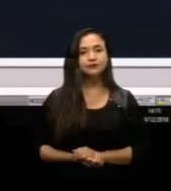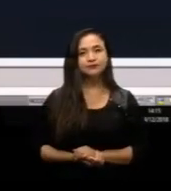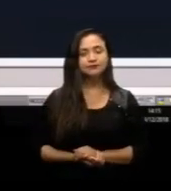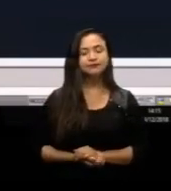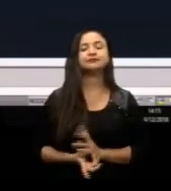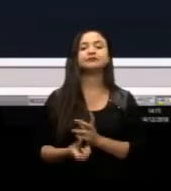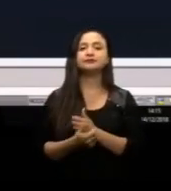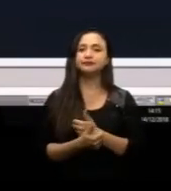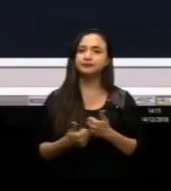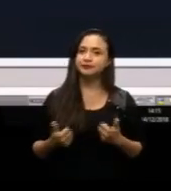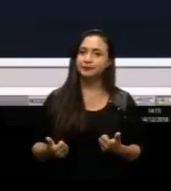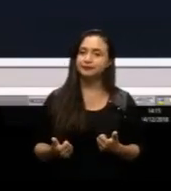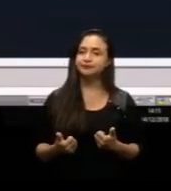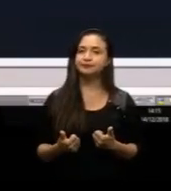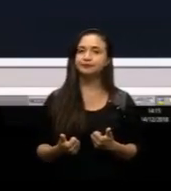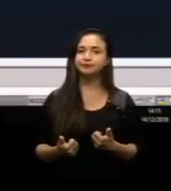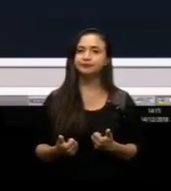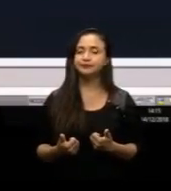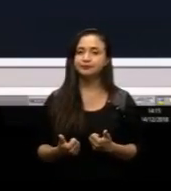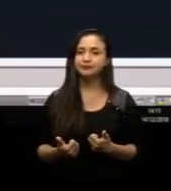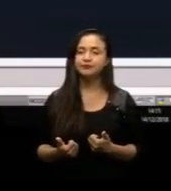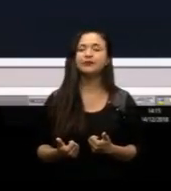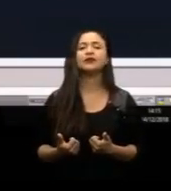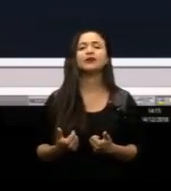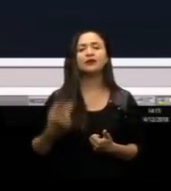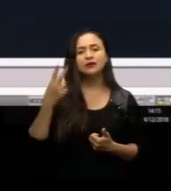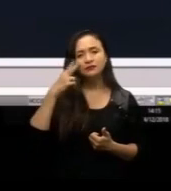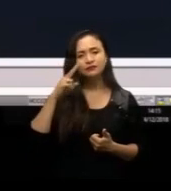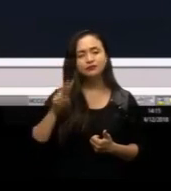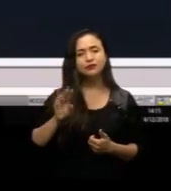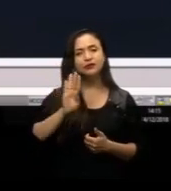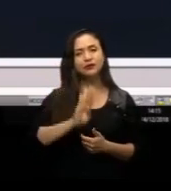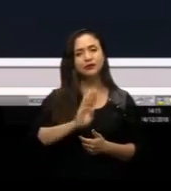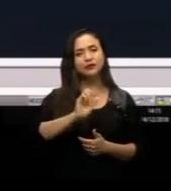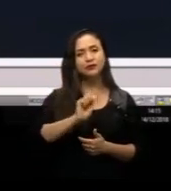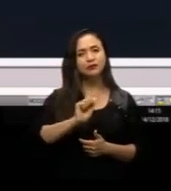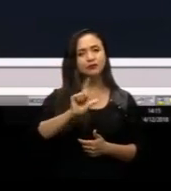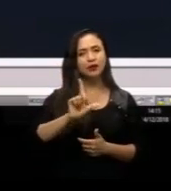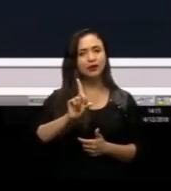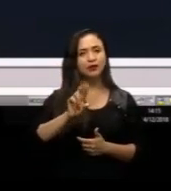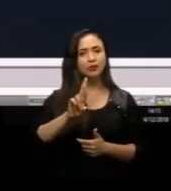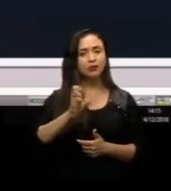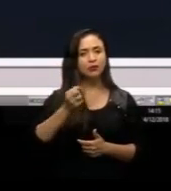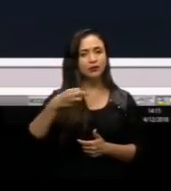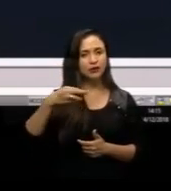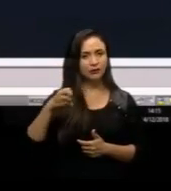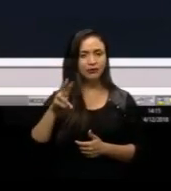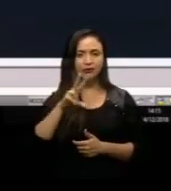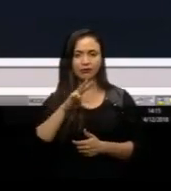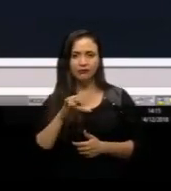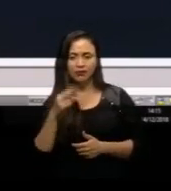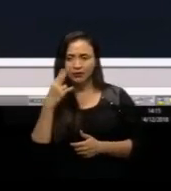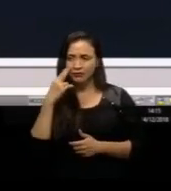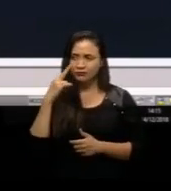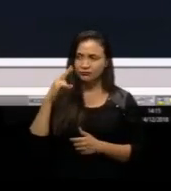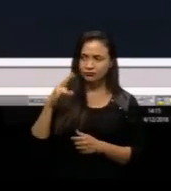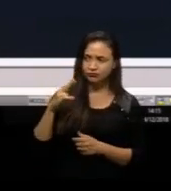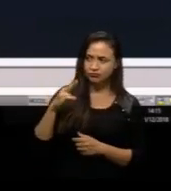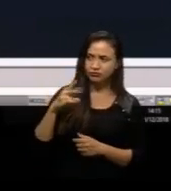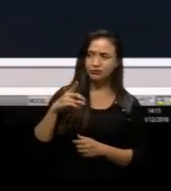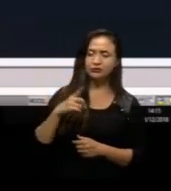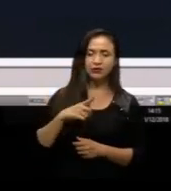Muito bem. A minha baldrame, ela vai seguir mais ou menos esse caminho aqui. Ela vai ser a